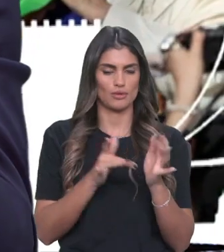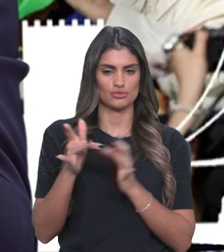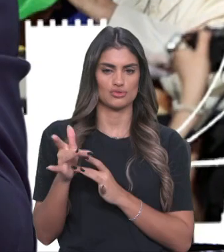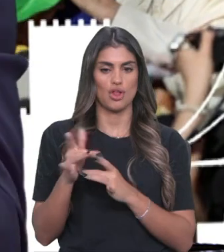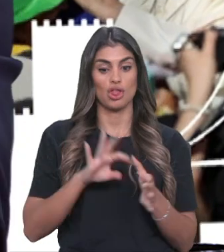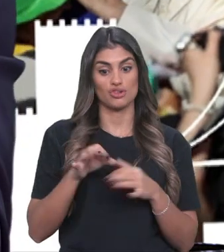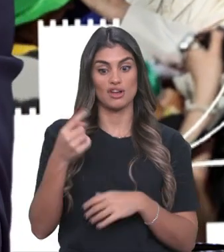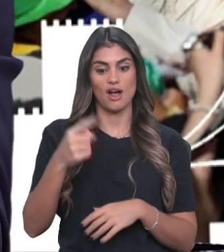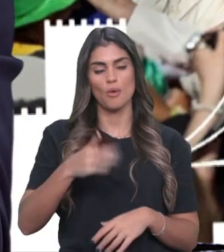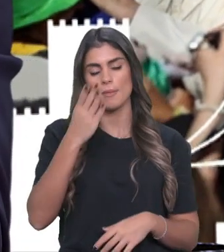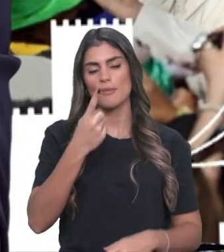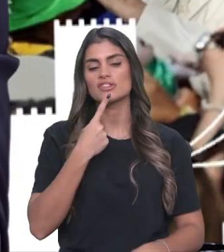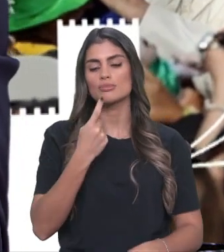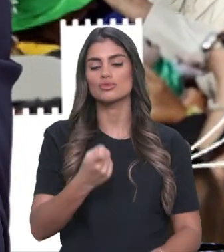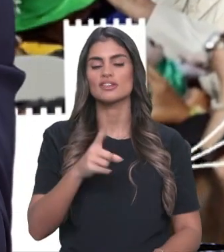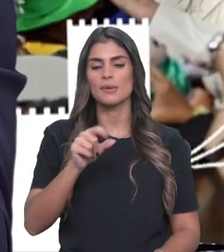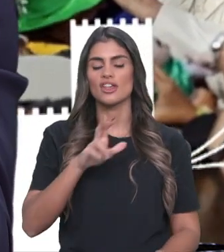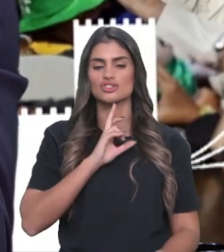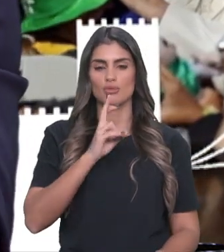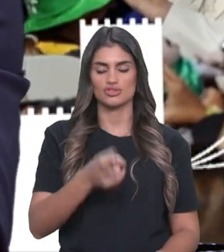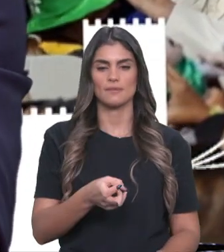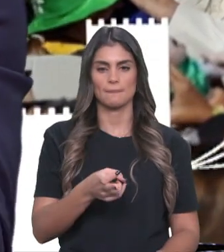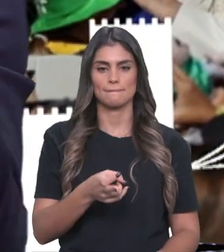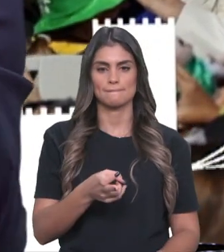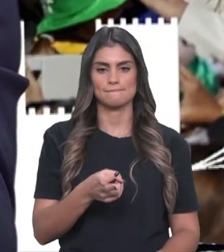Justamente o Papa faz a pergunta e também dá a resposta. Sim. E